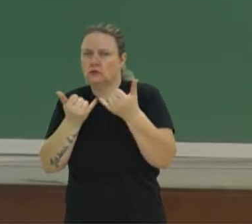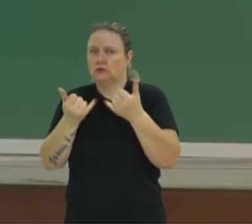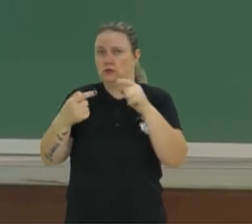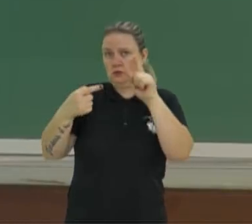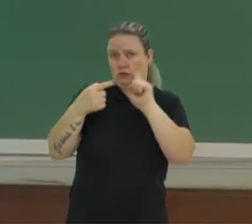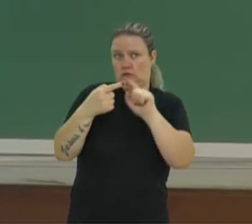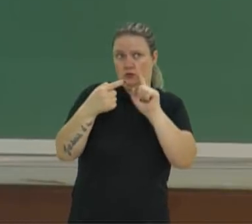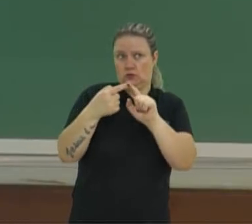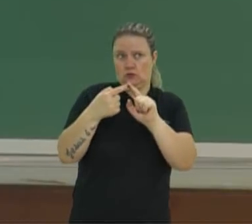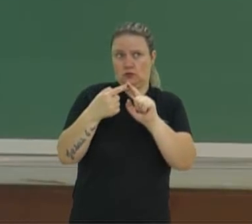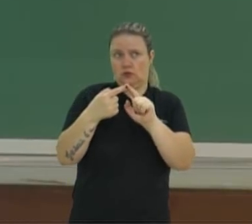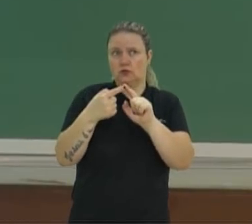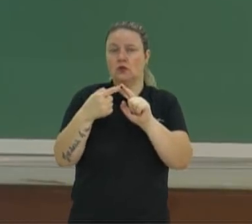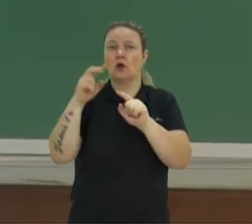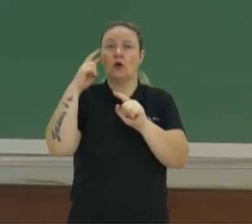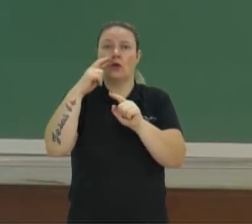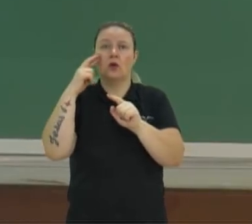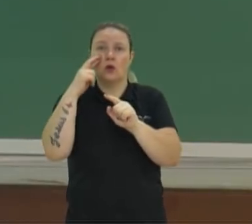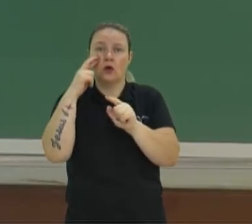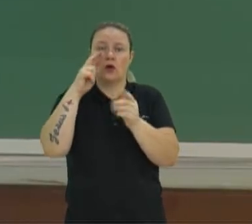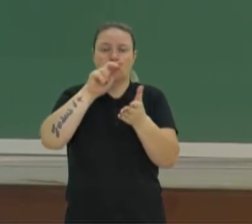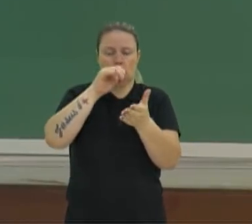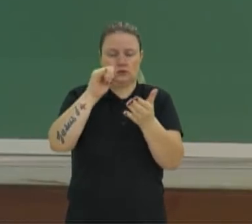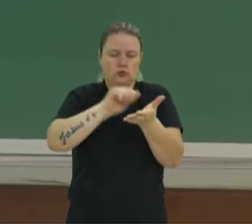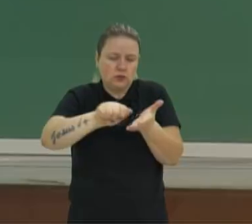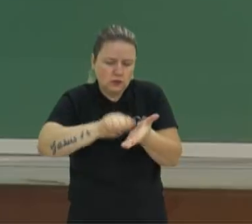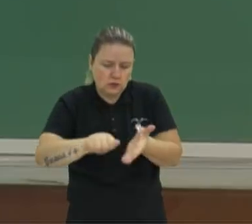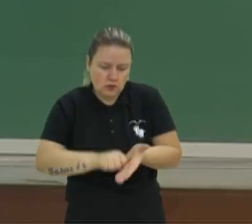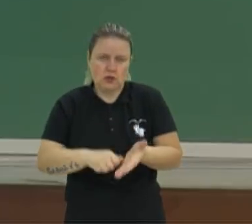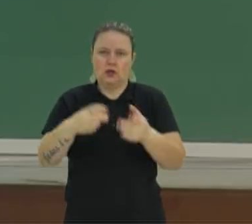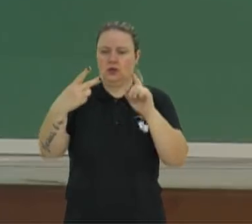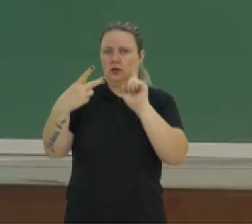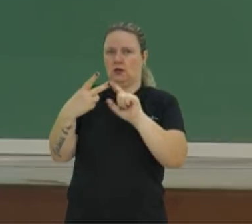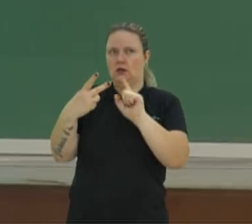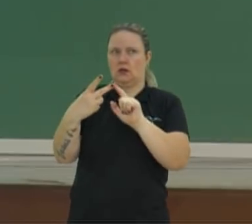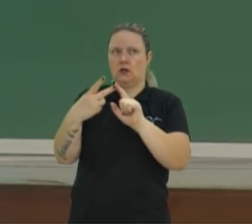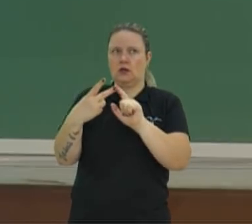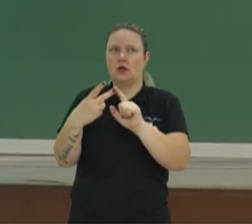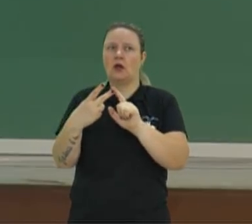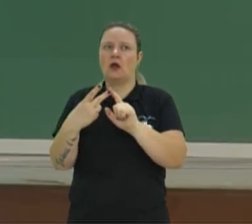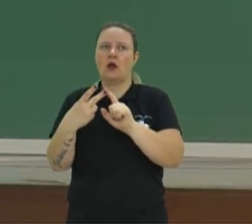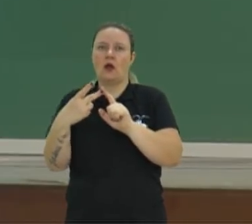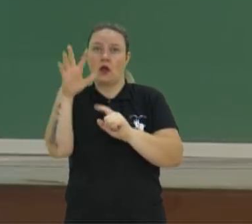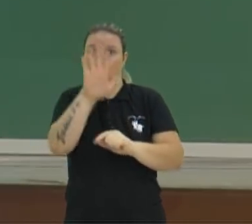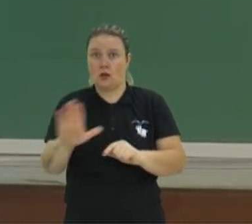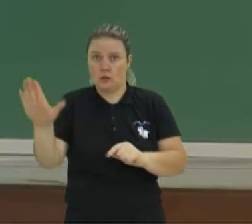A imagem, a parte verde para imagem e azul para áudio, som, né?